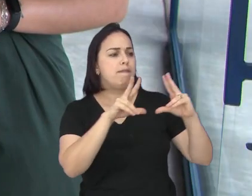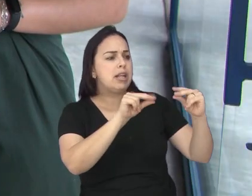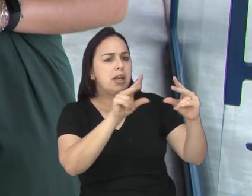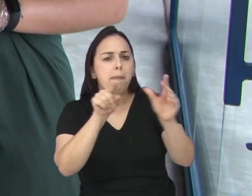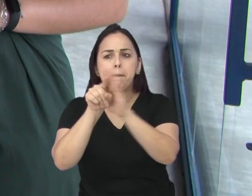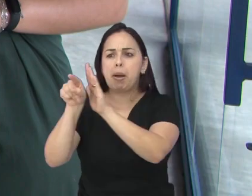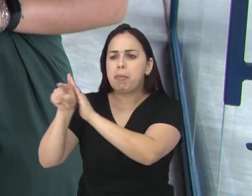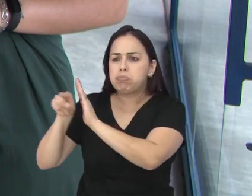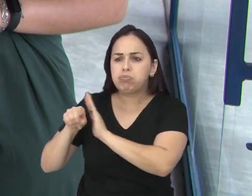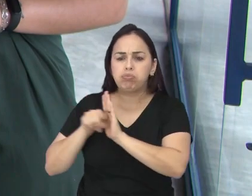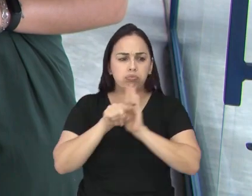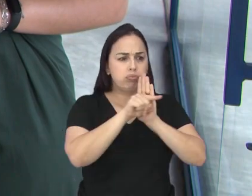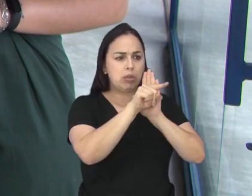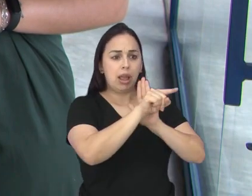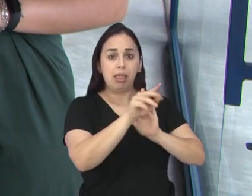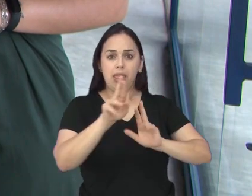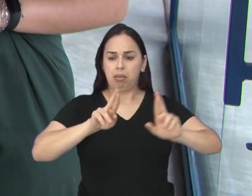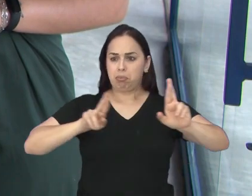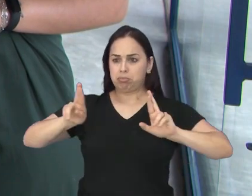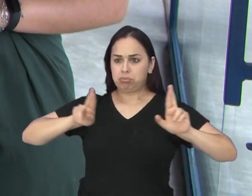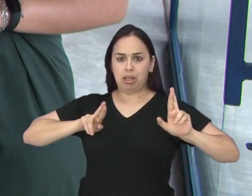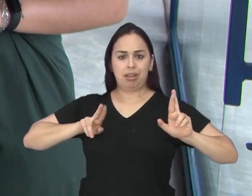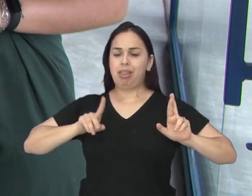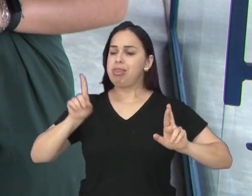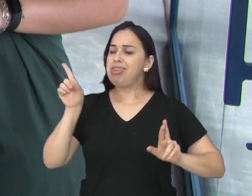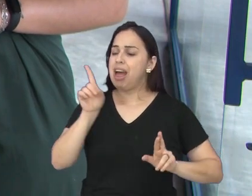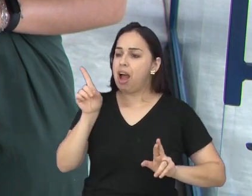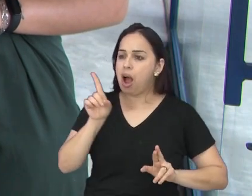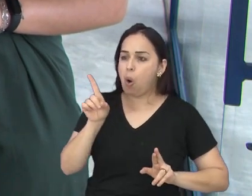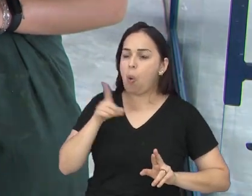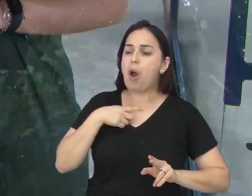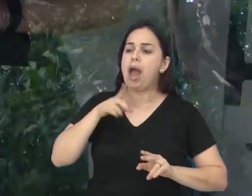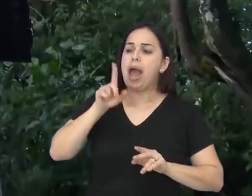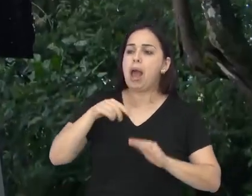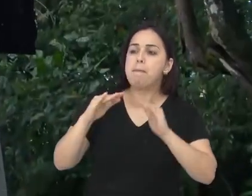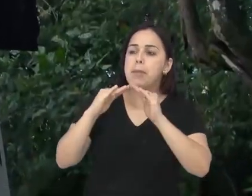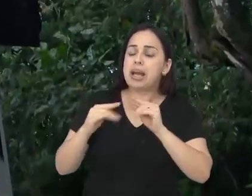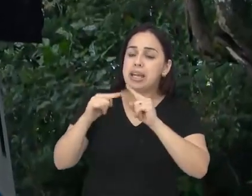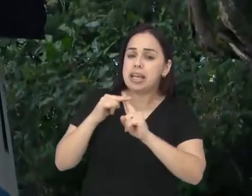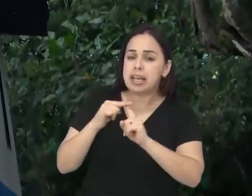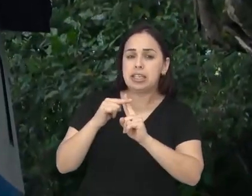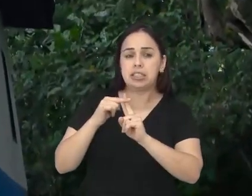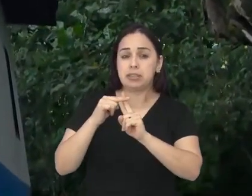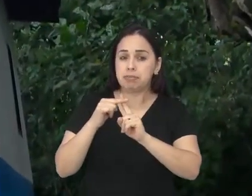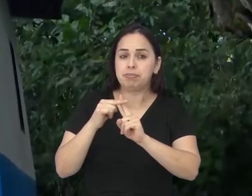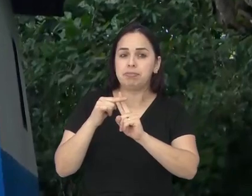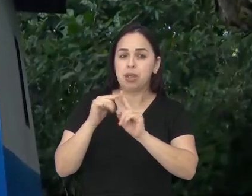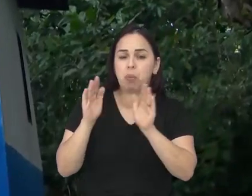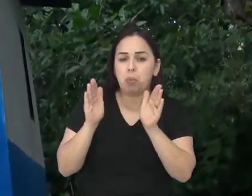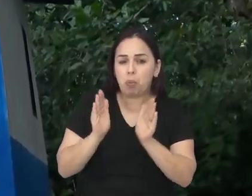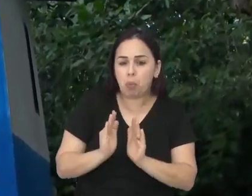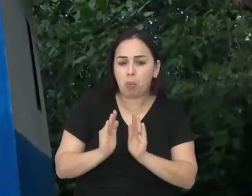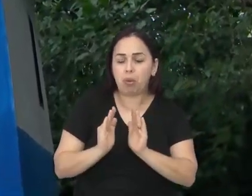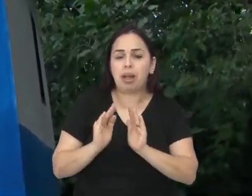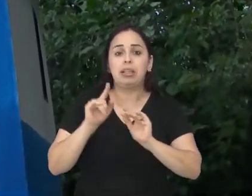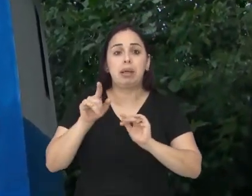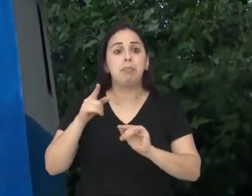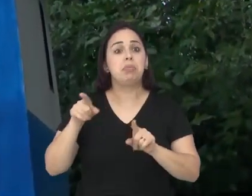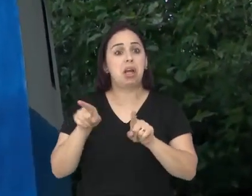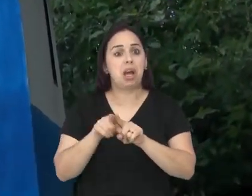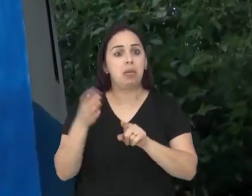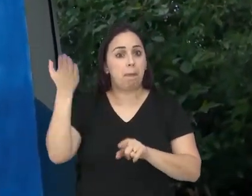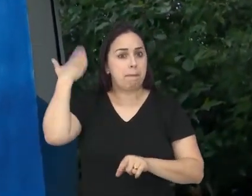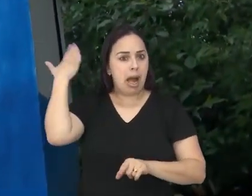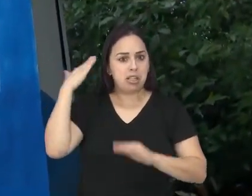outro, as pessoas da região, as pessoas mais velhas, disseram não, aquilo era uma capela inclusive com bastante